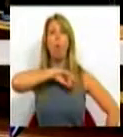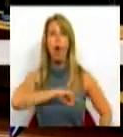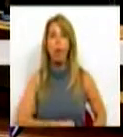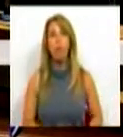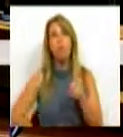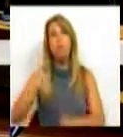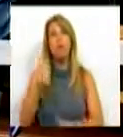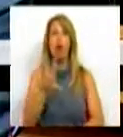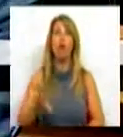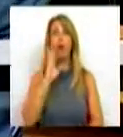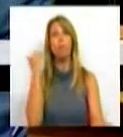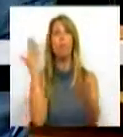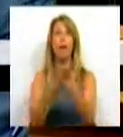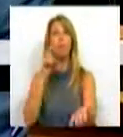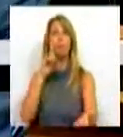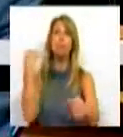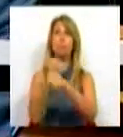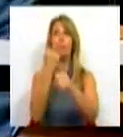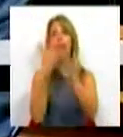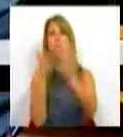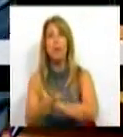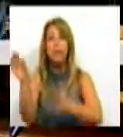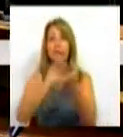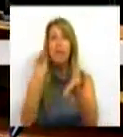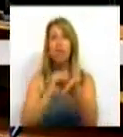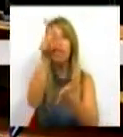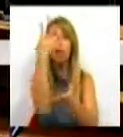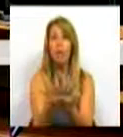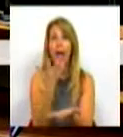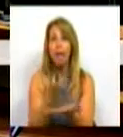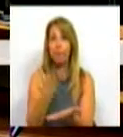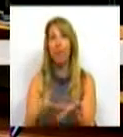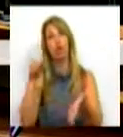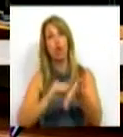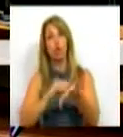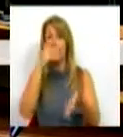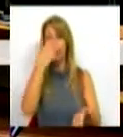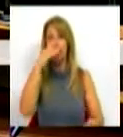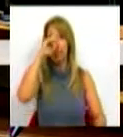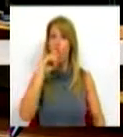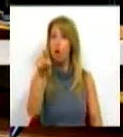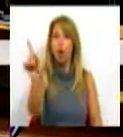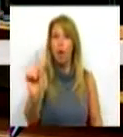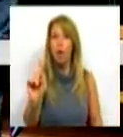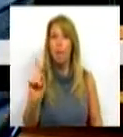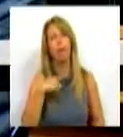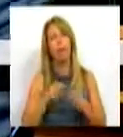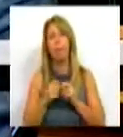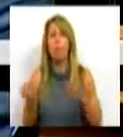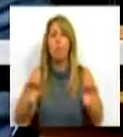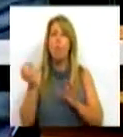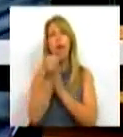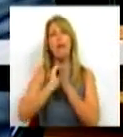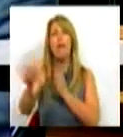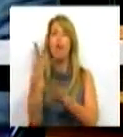de proteger o emprego. Isso está escrito, gravado e registado, e se já não se lembrar, não teremos problemas em enviar essa gravação, porque